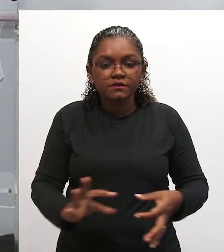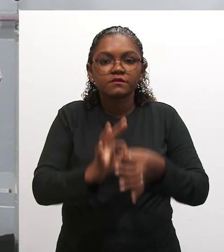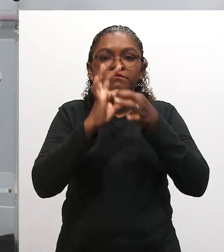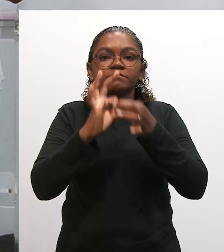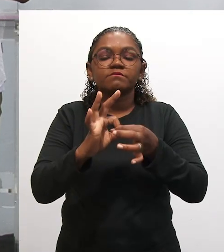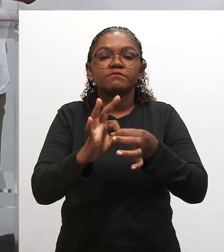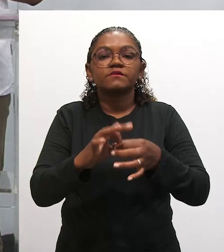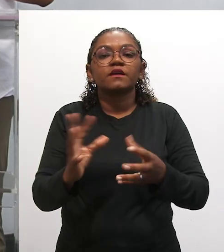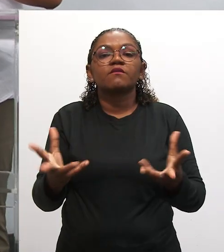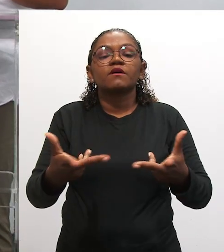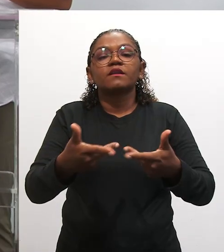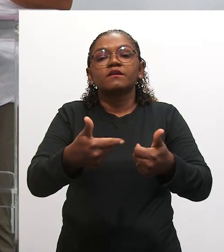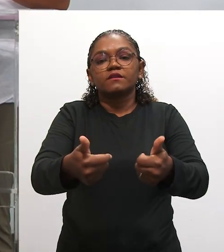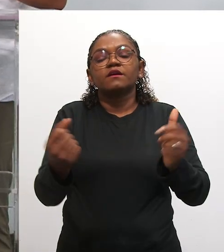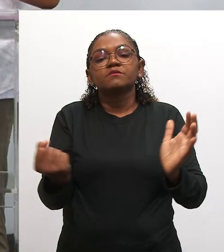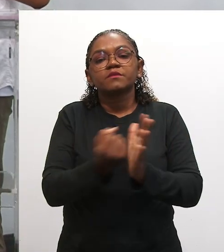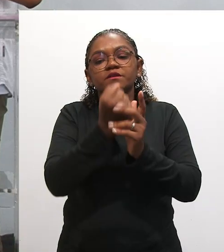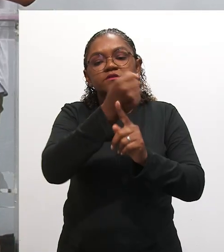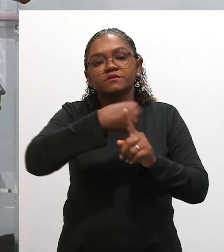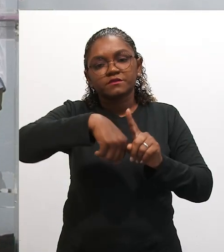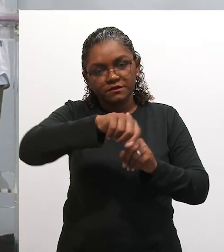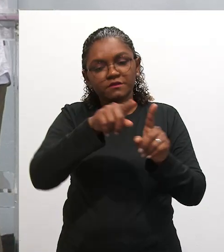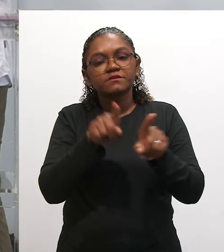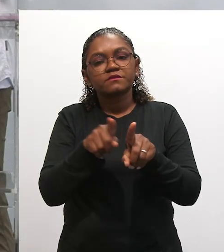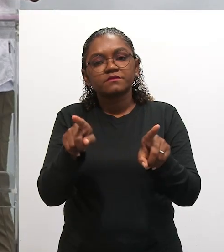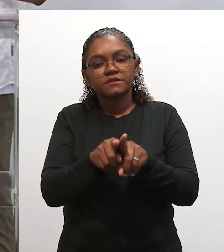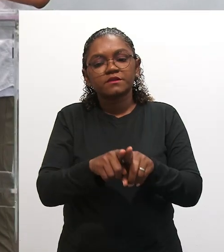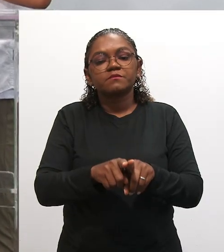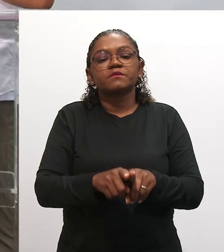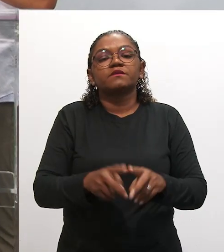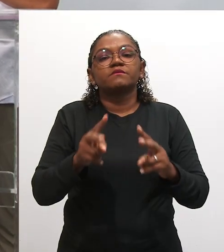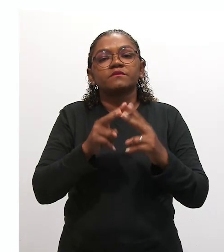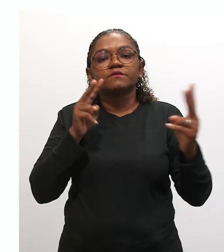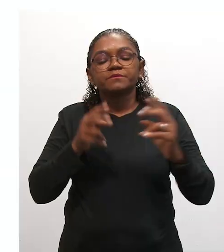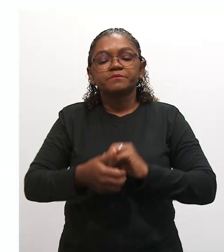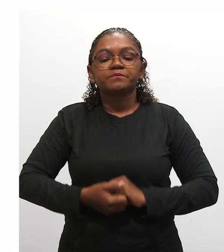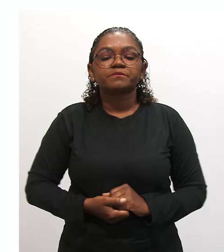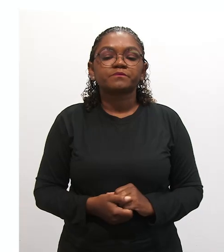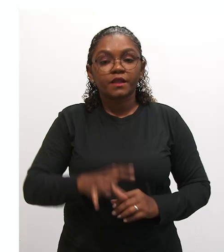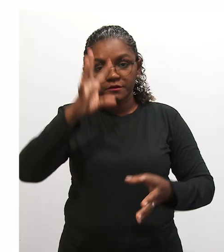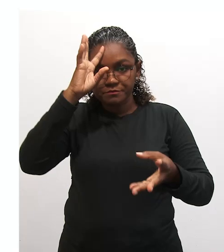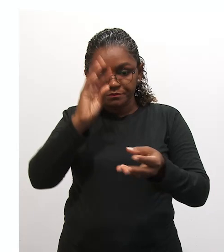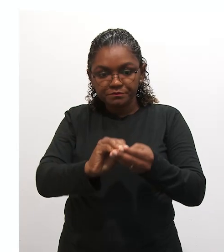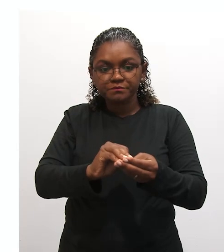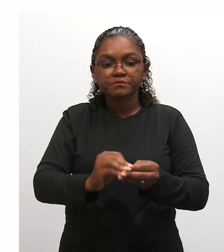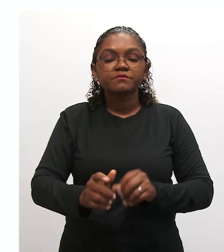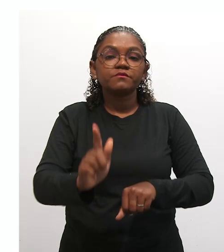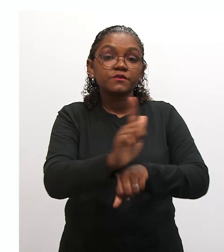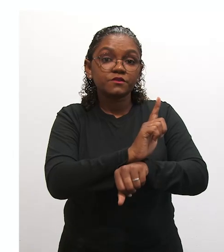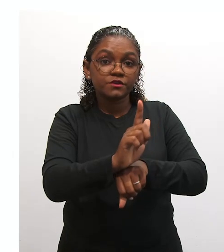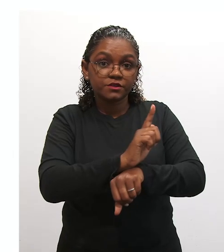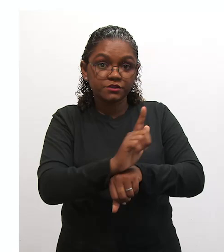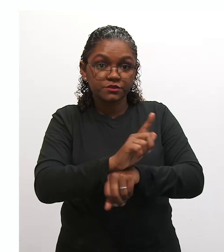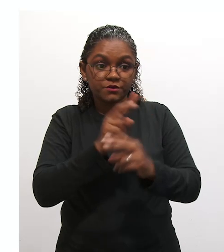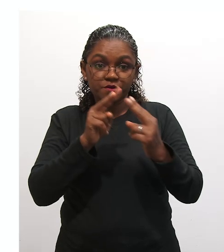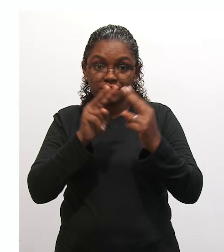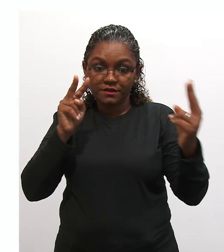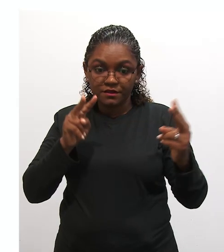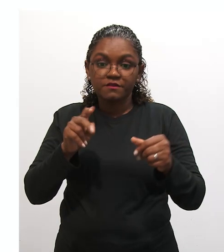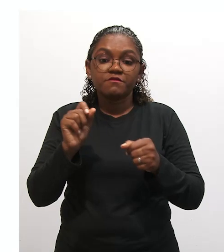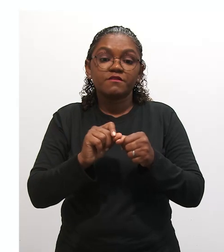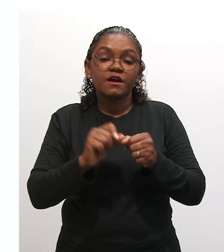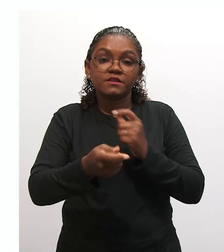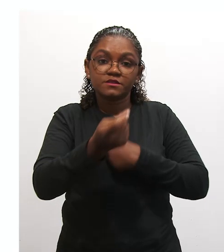dimensões, fortalece a qualidade e o impacto social nessa EAD. Por fim, o gestor da EAD